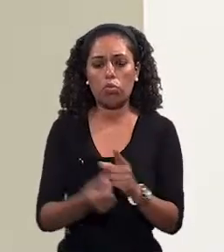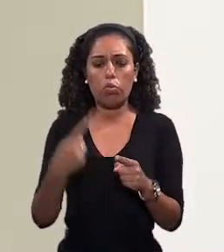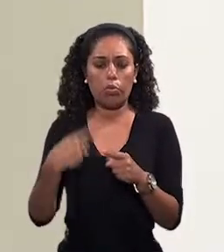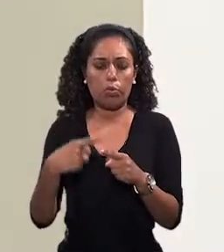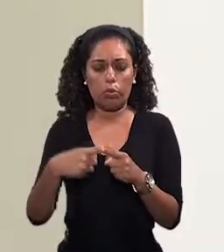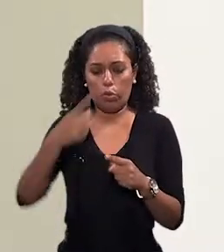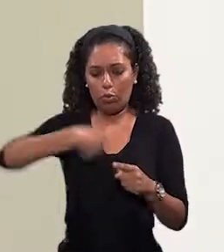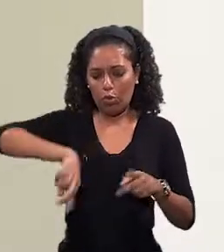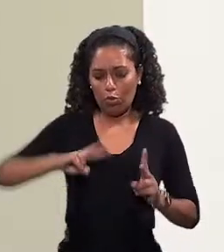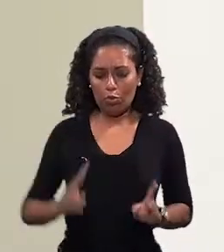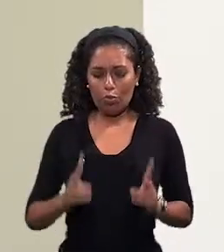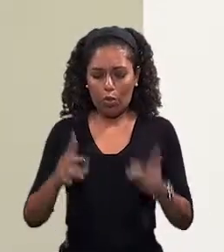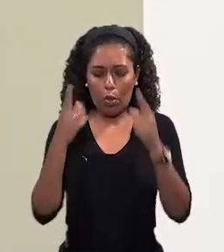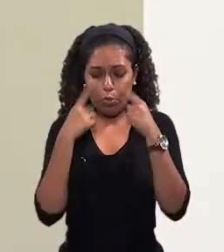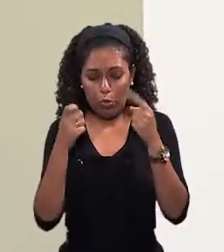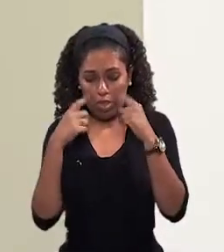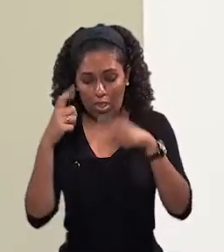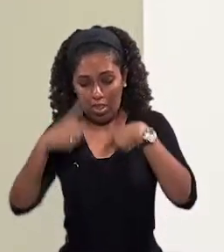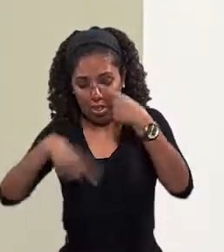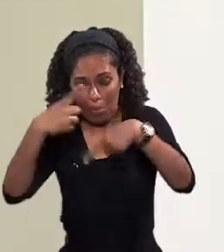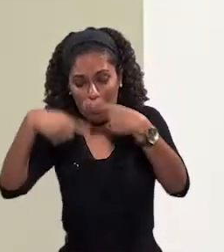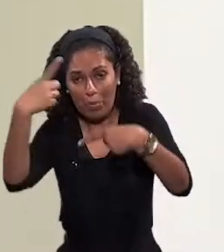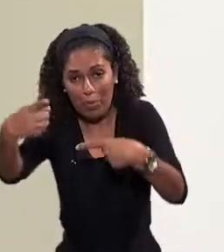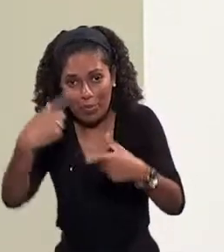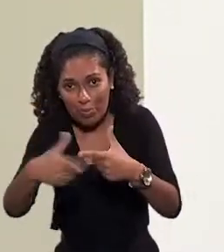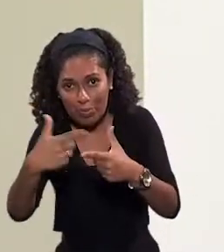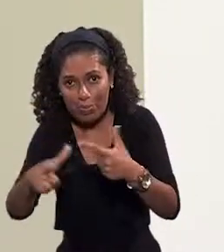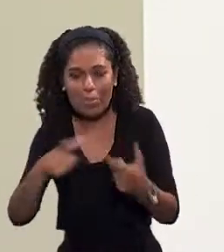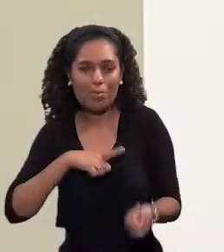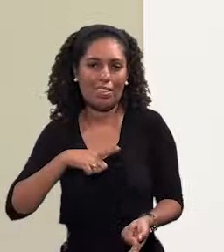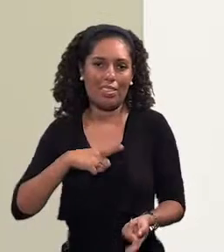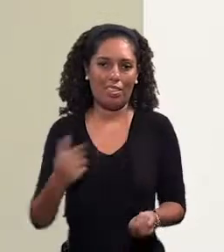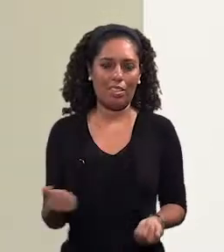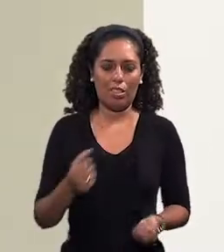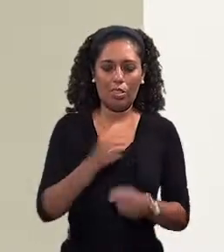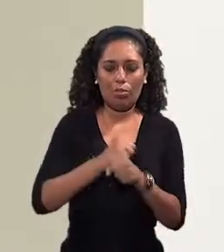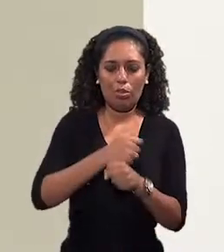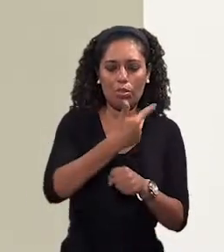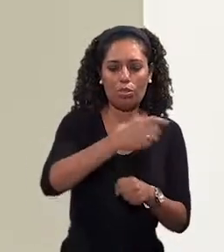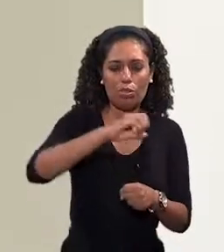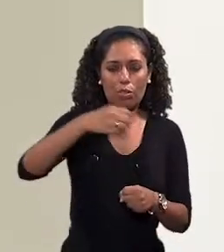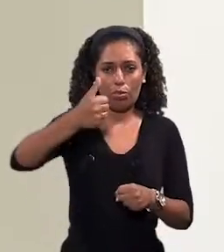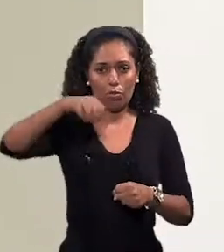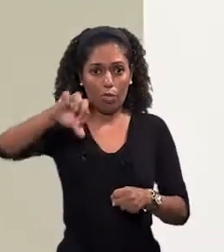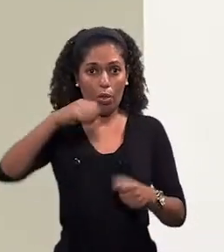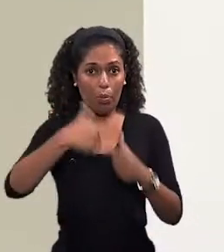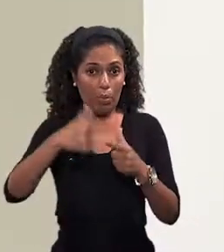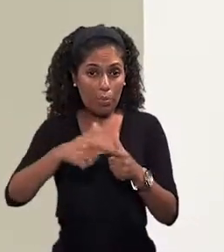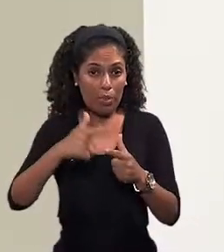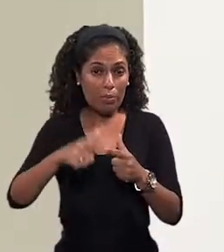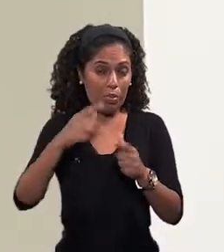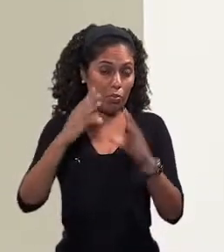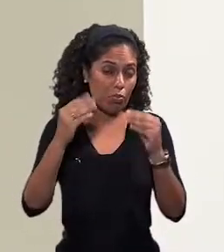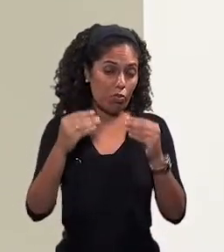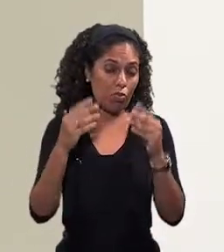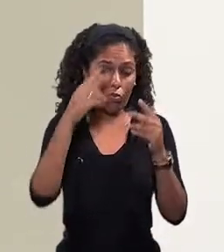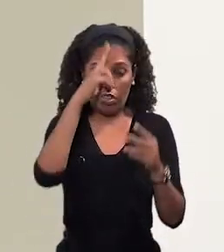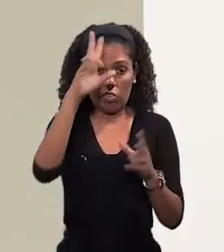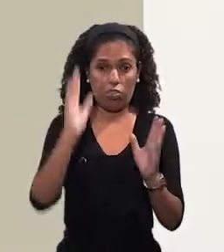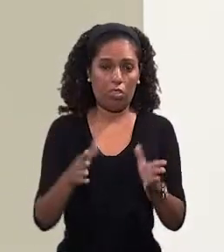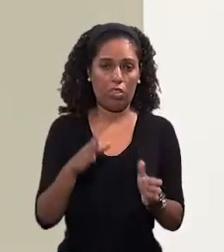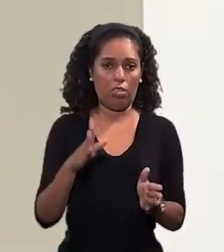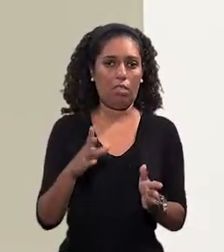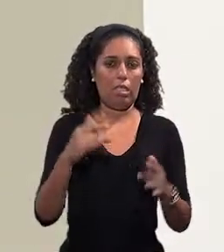infelizmente, não dá para a gente continuar chorando depois que o leite for derramado. Nós já tivemos, só em 2019, diversas tragédias. Tivemos